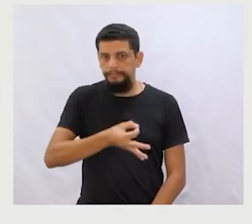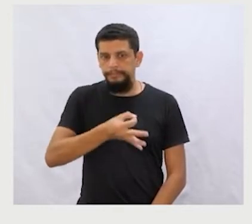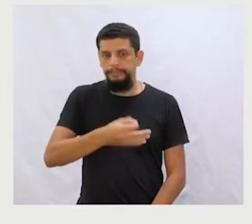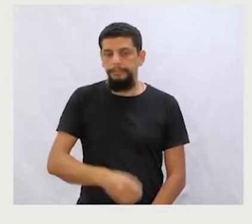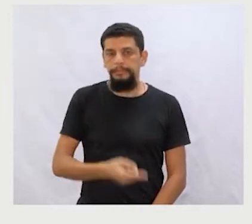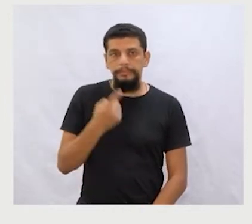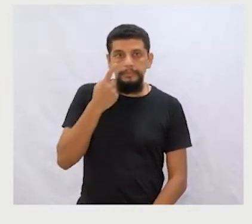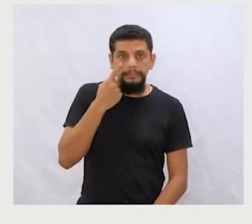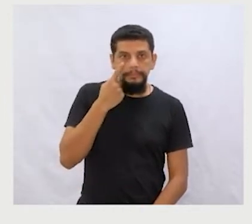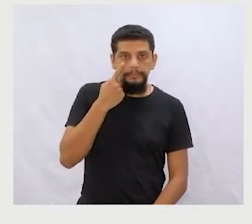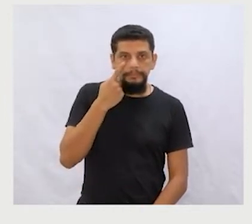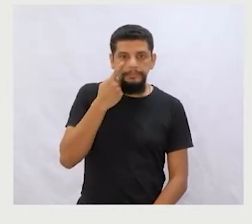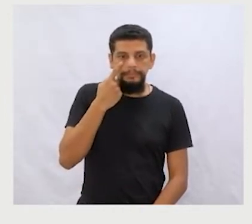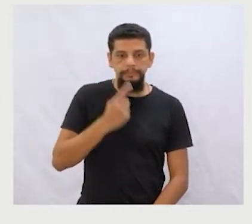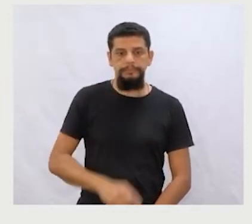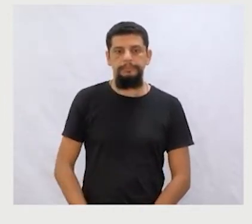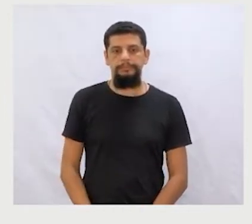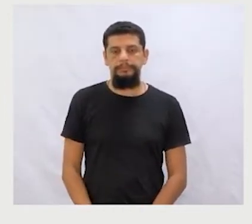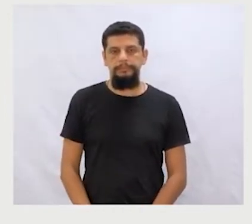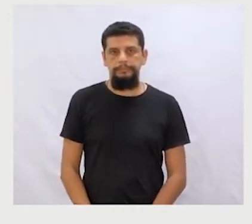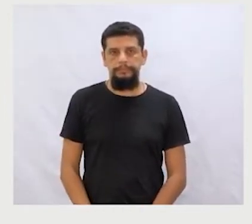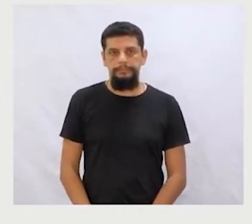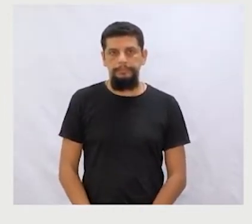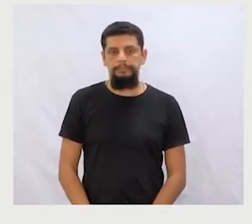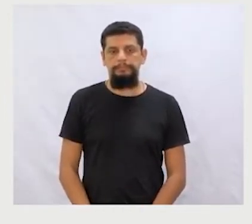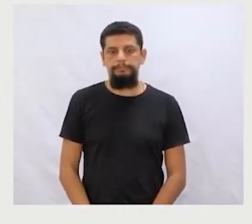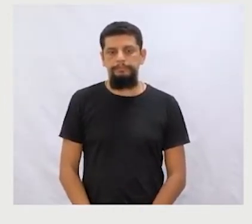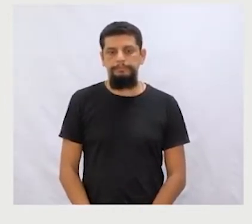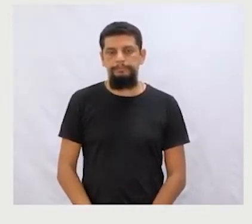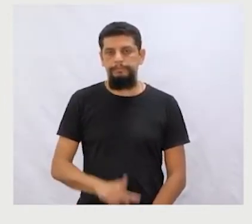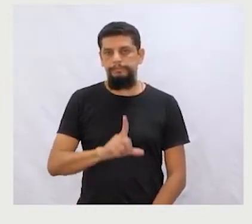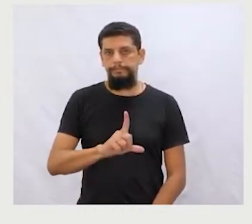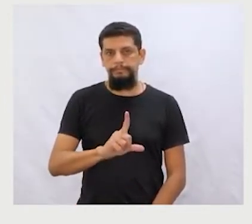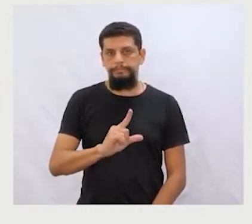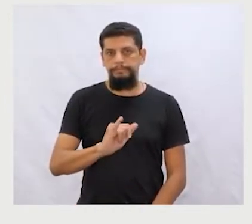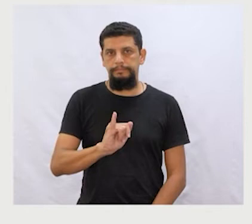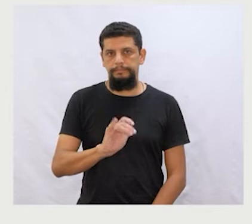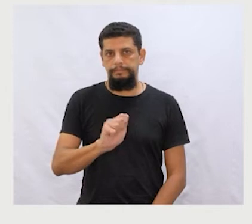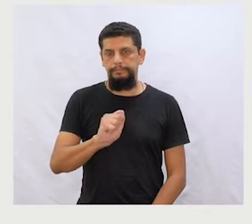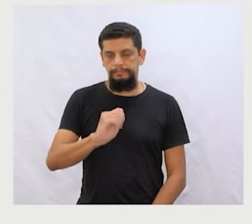resposta? Olha lá, de olho na tela.